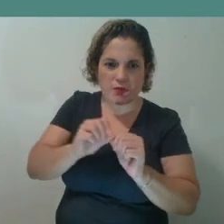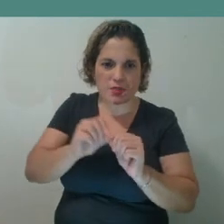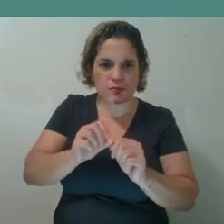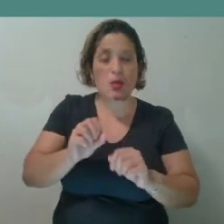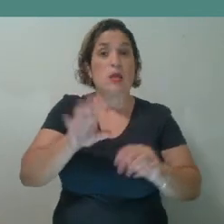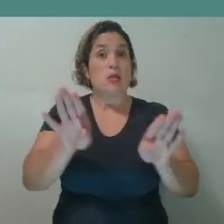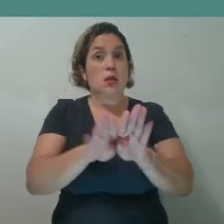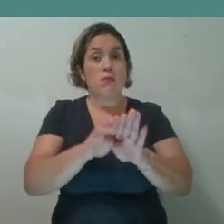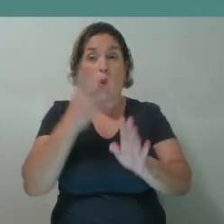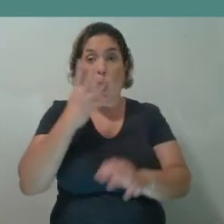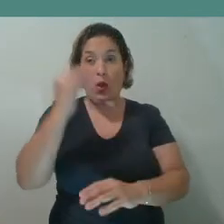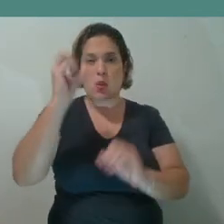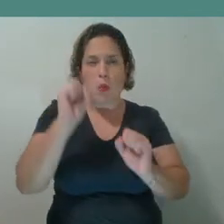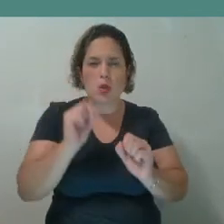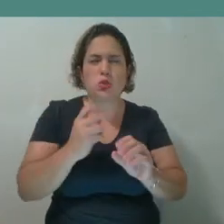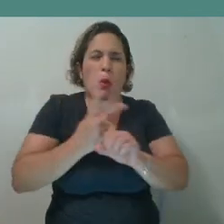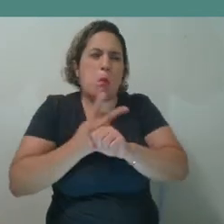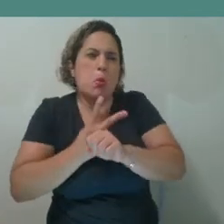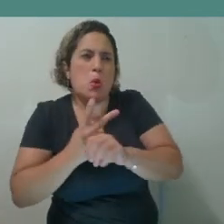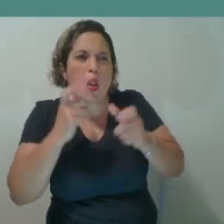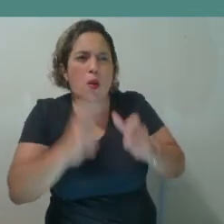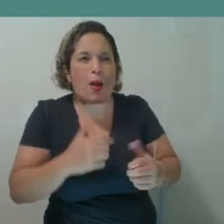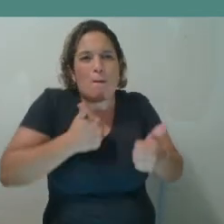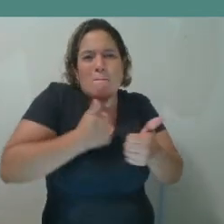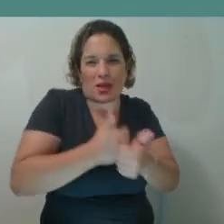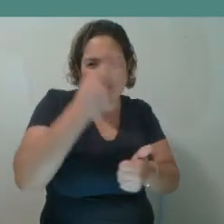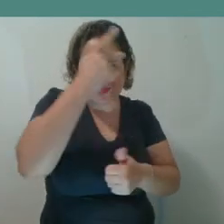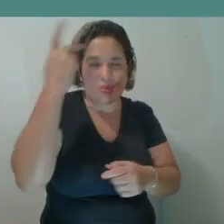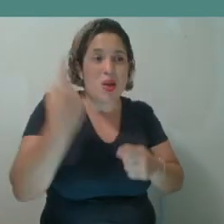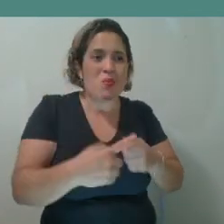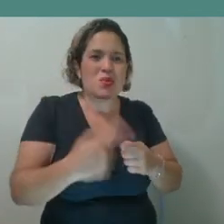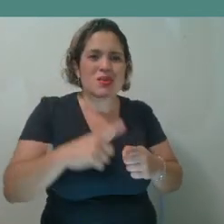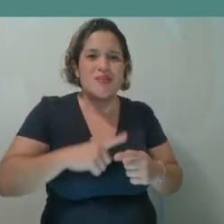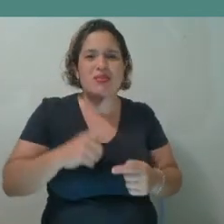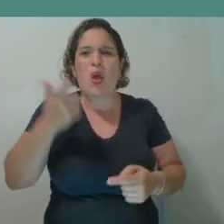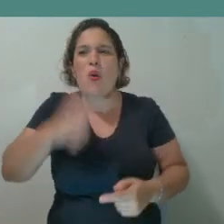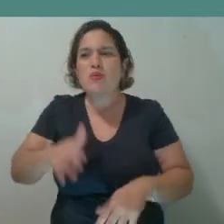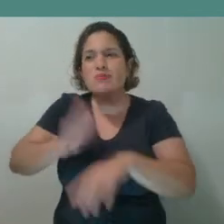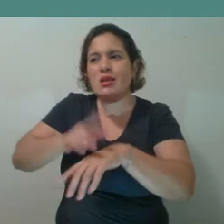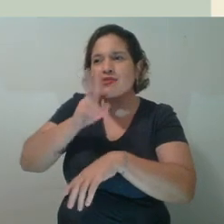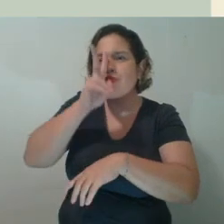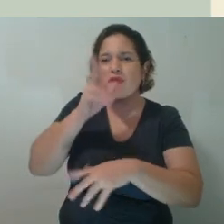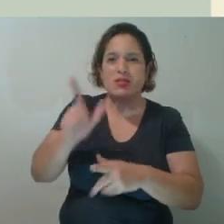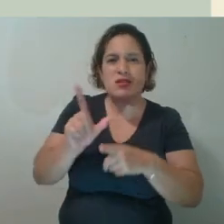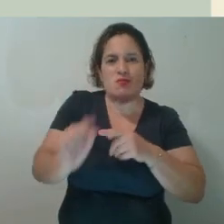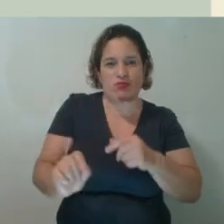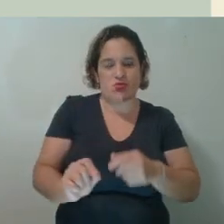procurado locais perto das pessoas para consumir a presa, para fugir de coiotes dominantes.